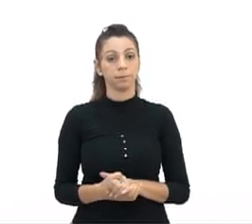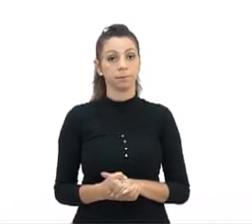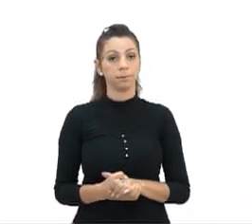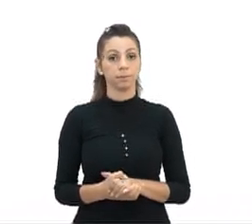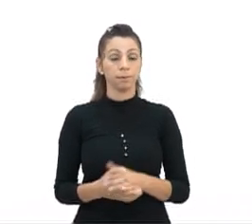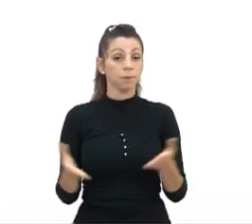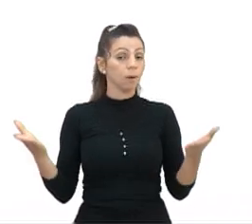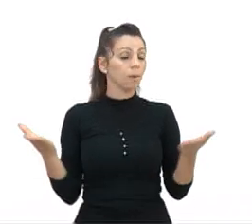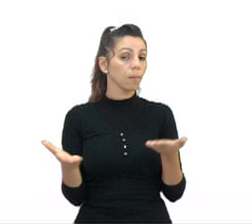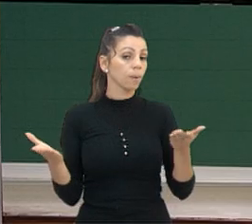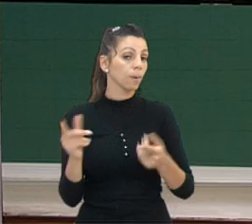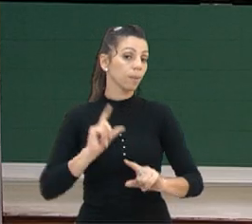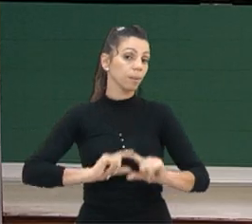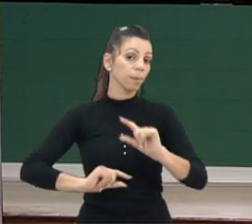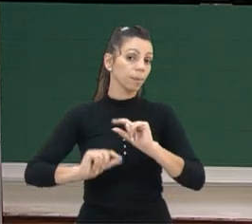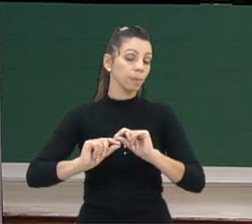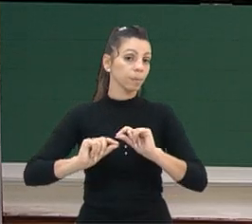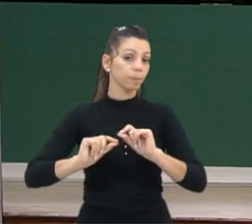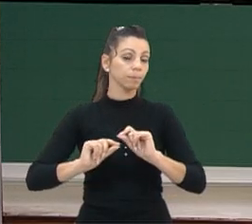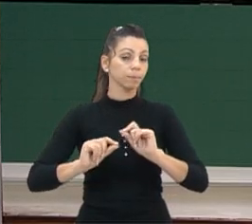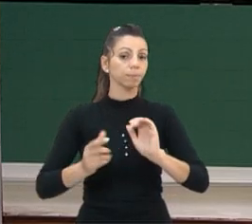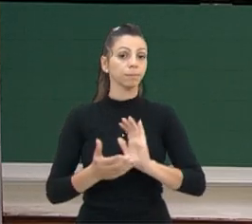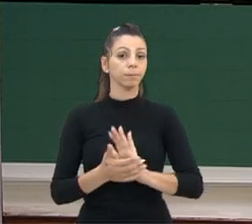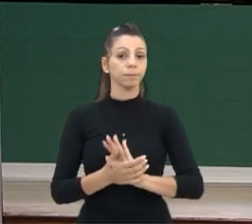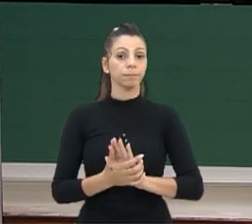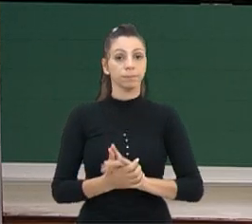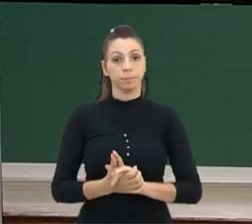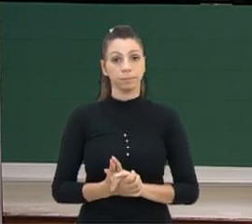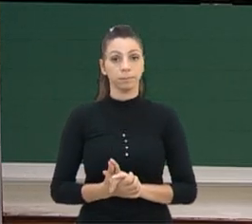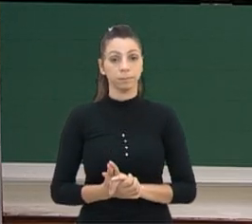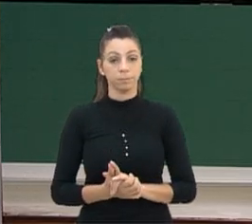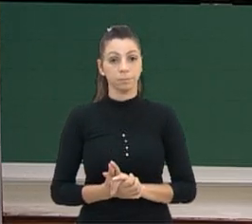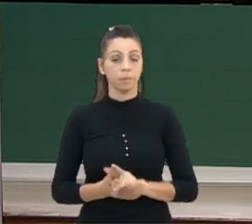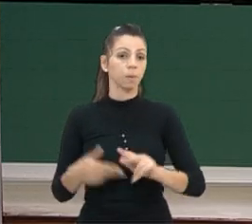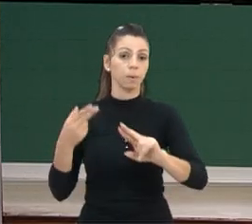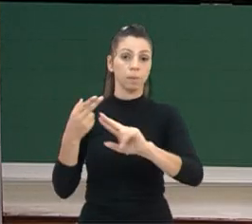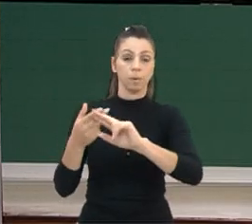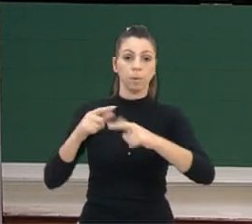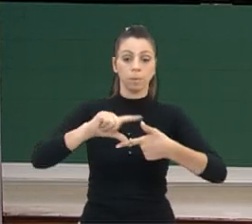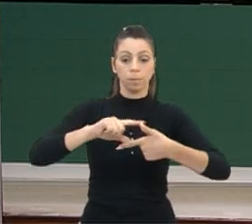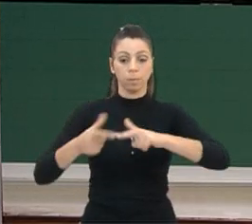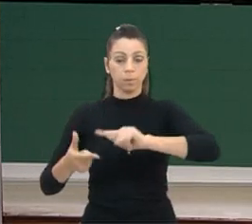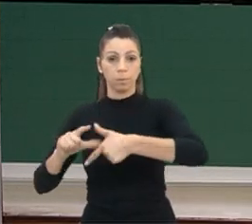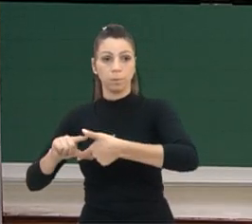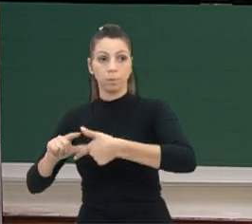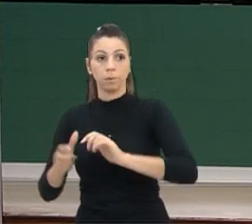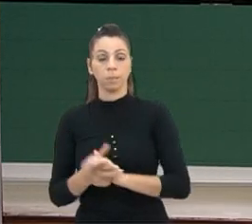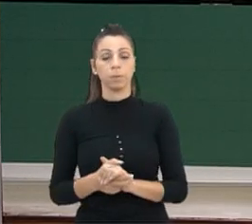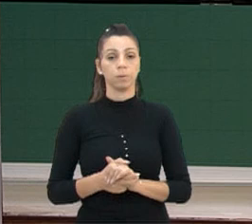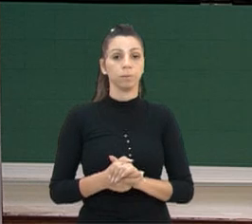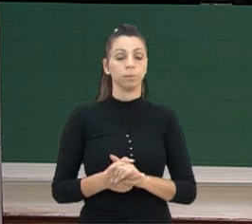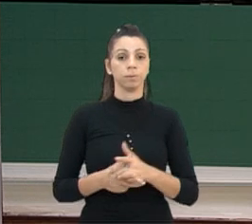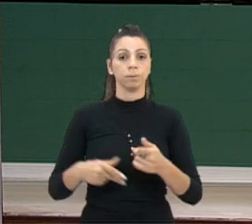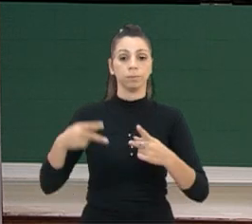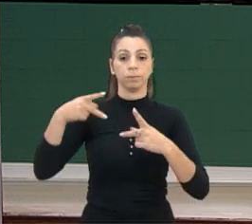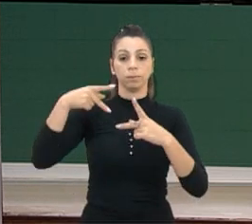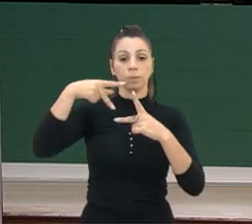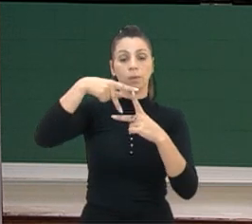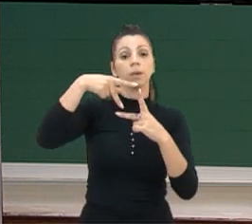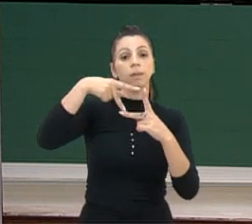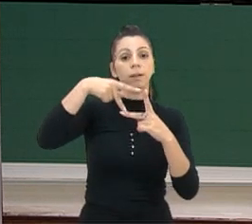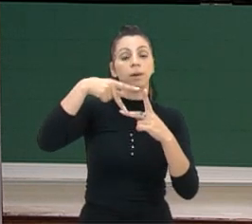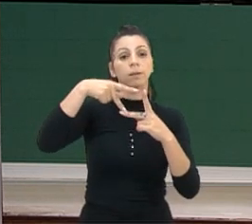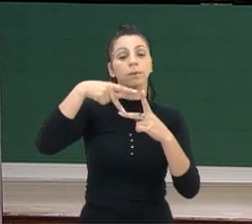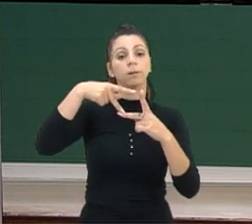O que nós vamos fazer hoje é o seguinte: nós vamos utilizar formas geométricas, quadrados, retângulos,